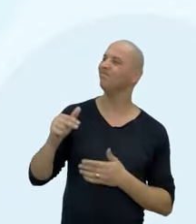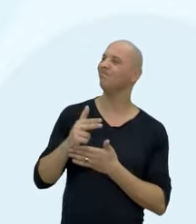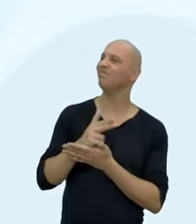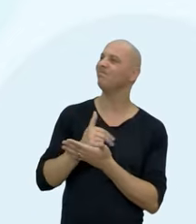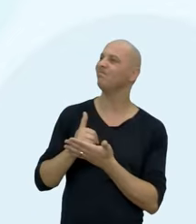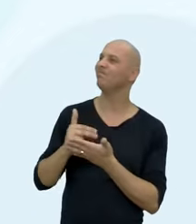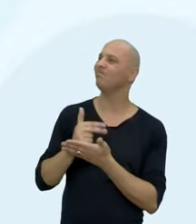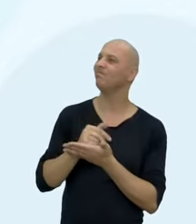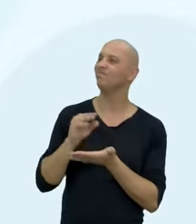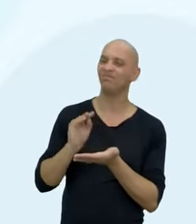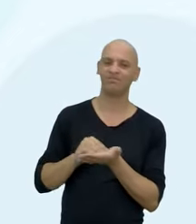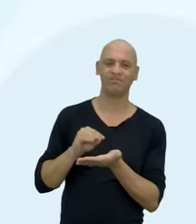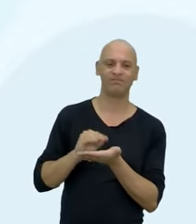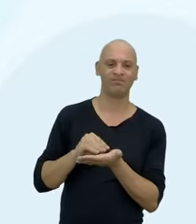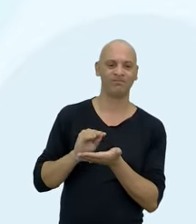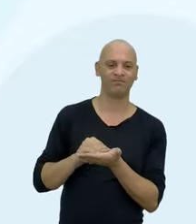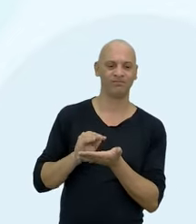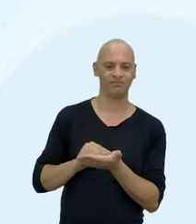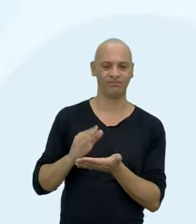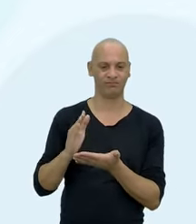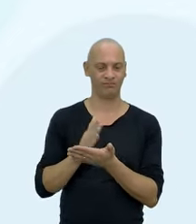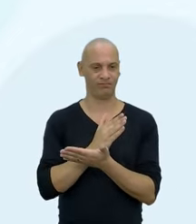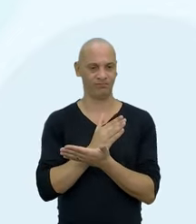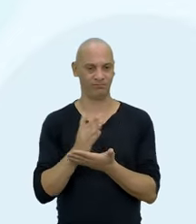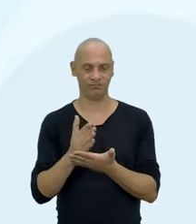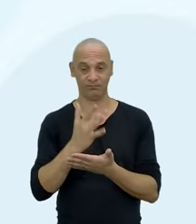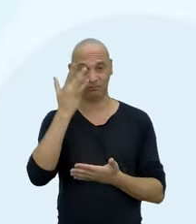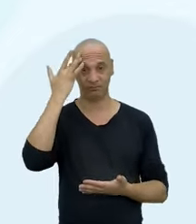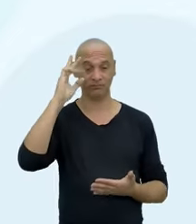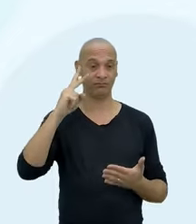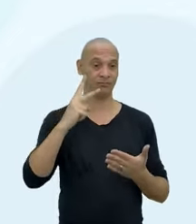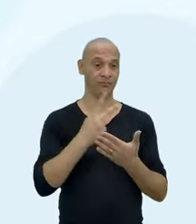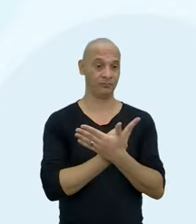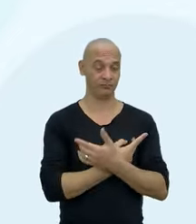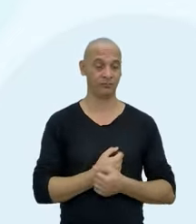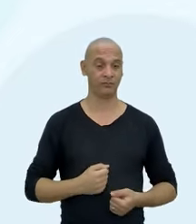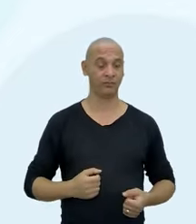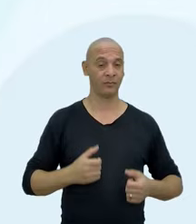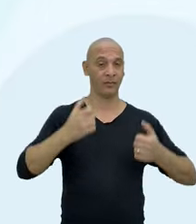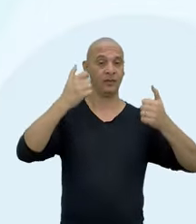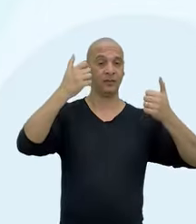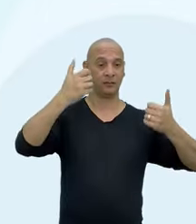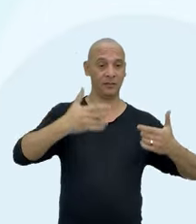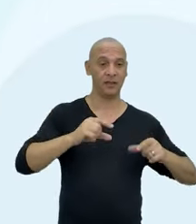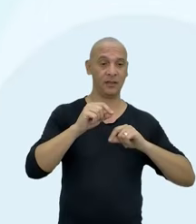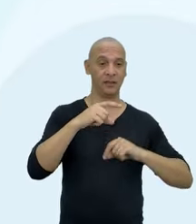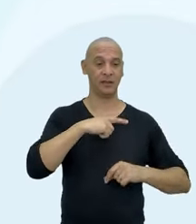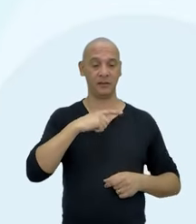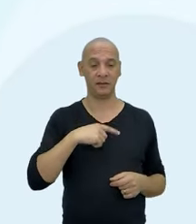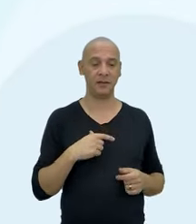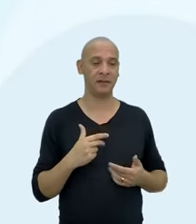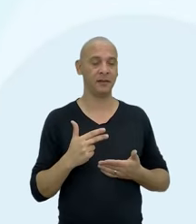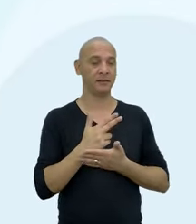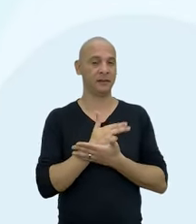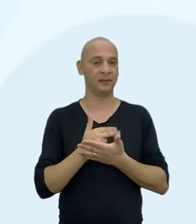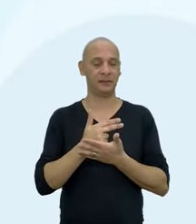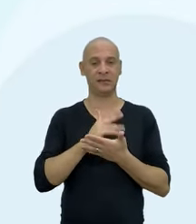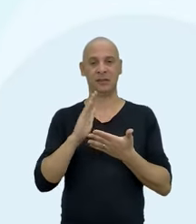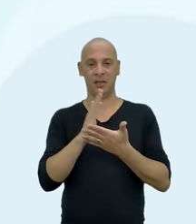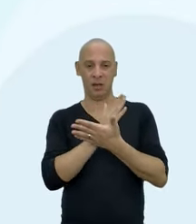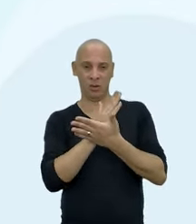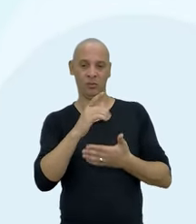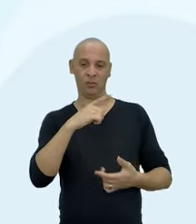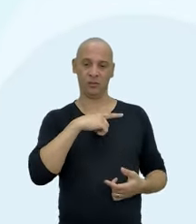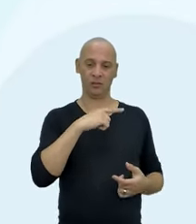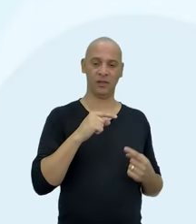elas se sumiram daqui da tela tá não sei qual foi o motivo mas eu posso aqui seria um alguns desenhos né